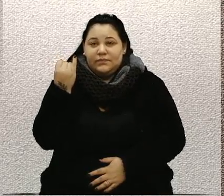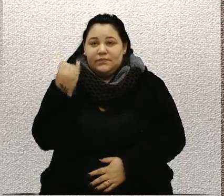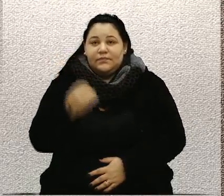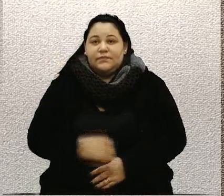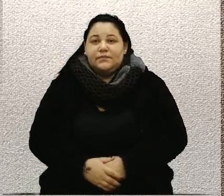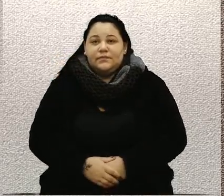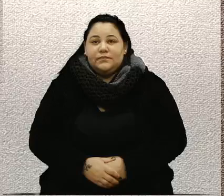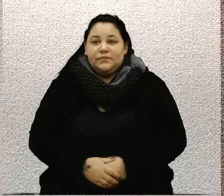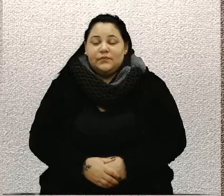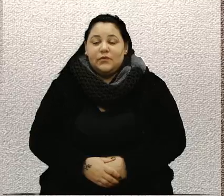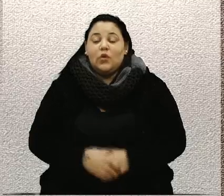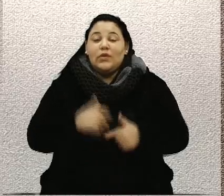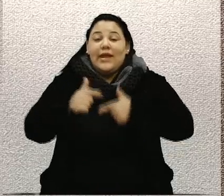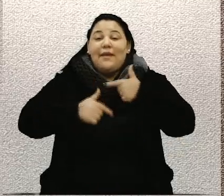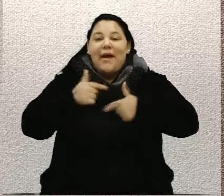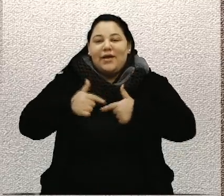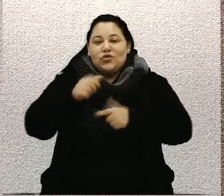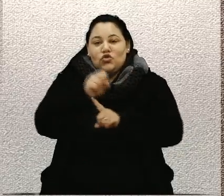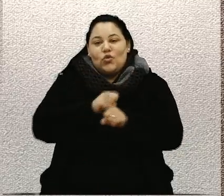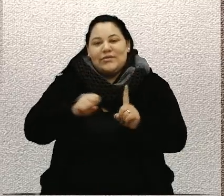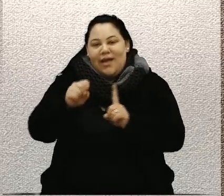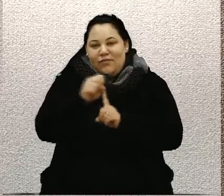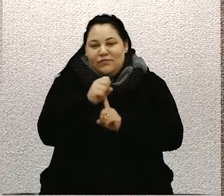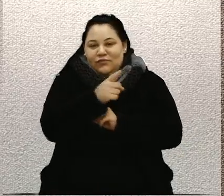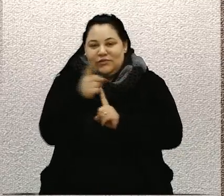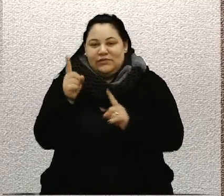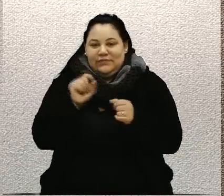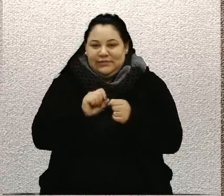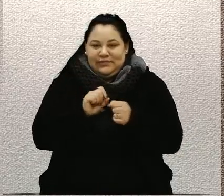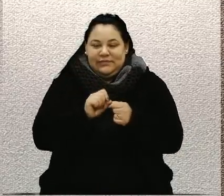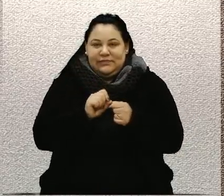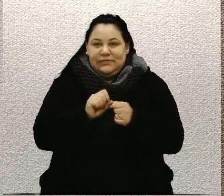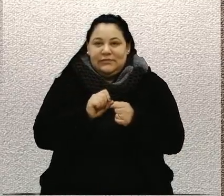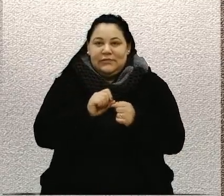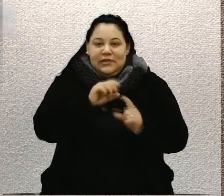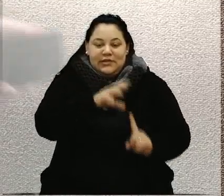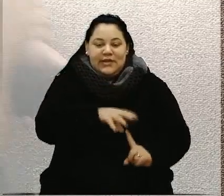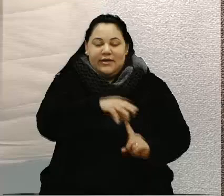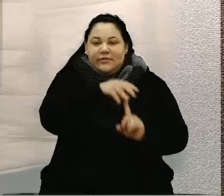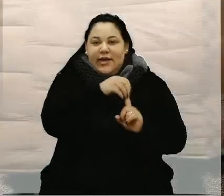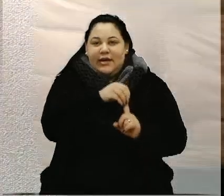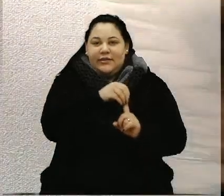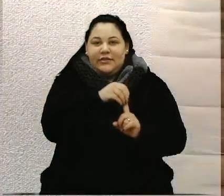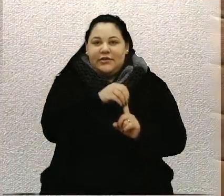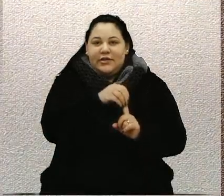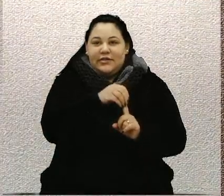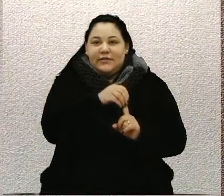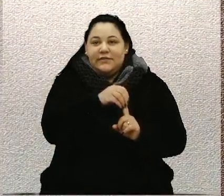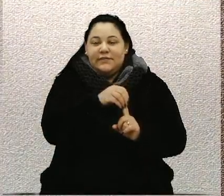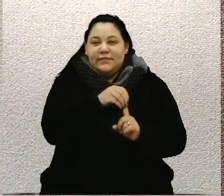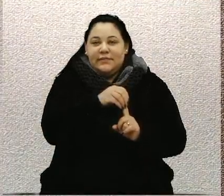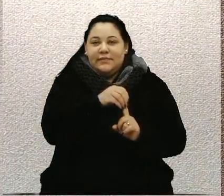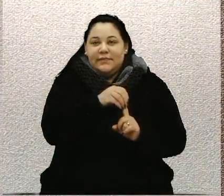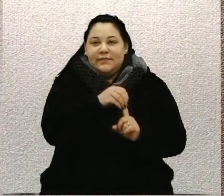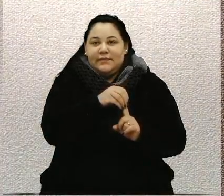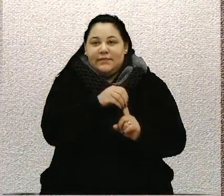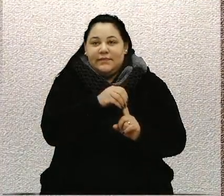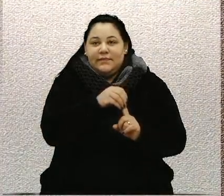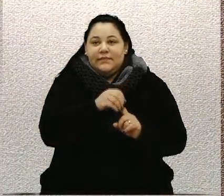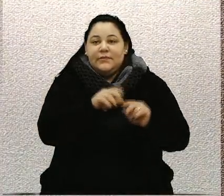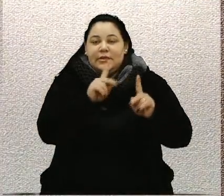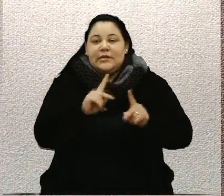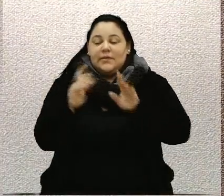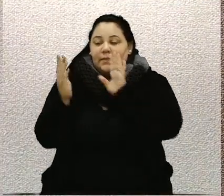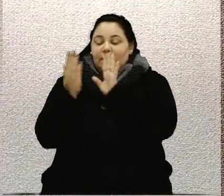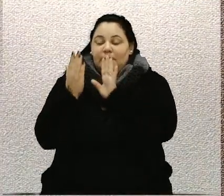O trabalho social que vens realizando, principalmente diante das pessoas que estão enfrentando este